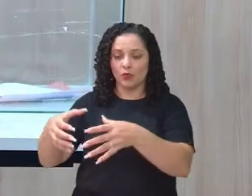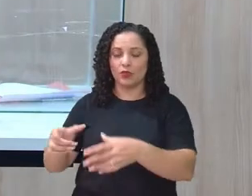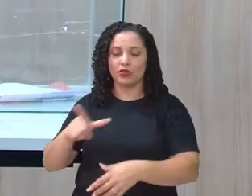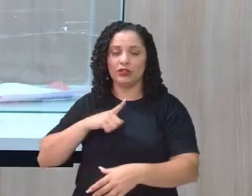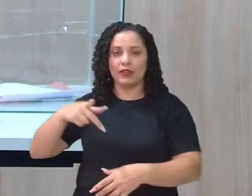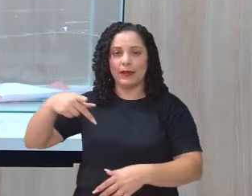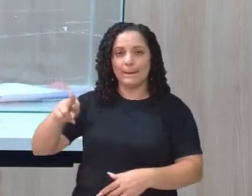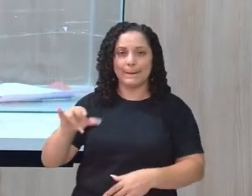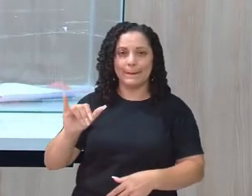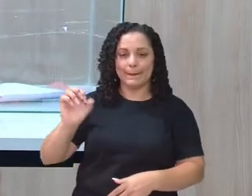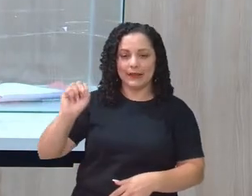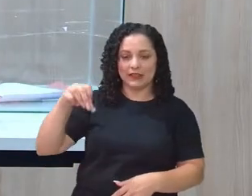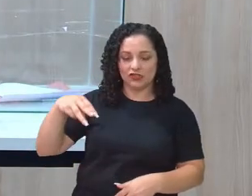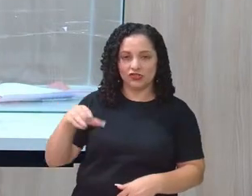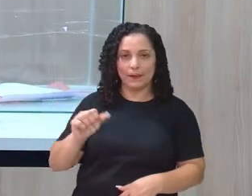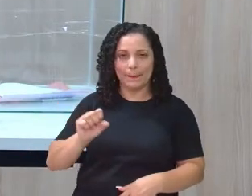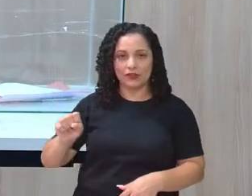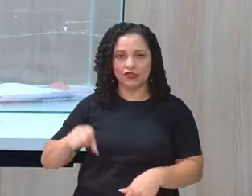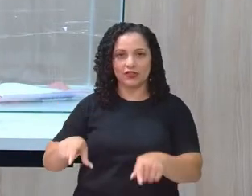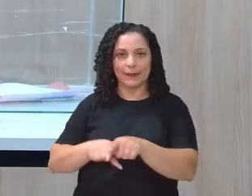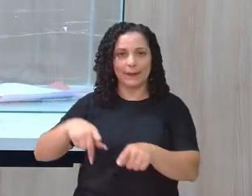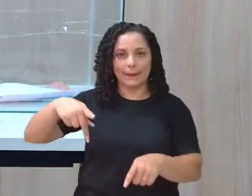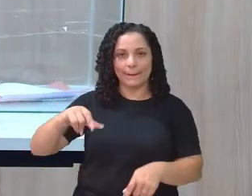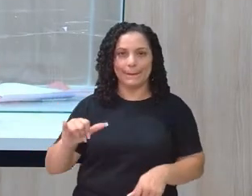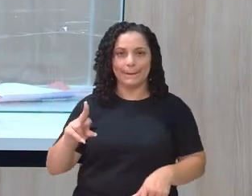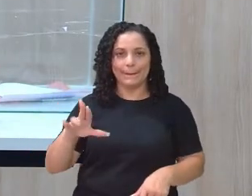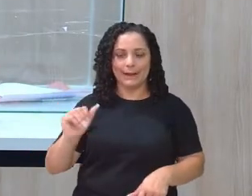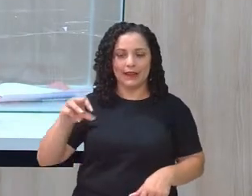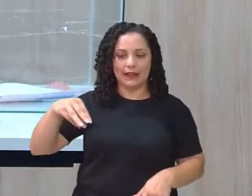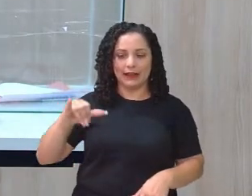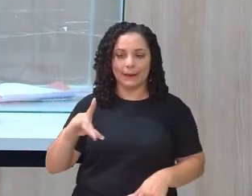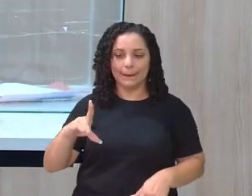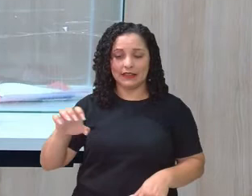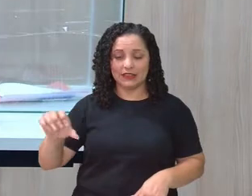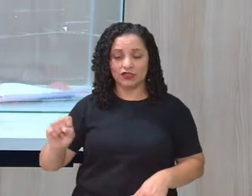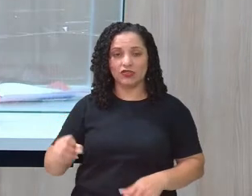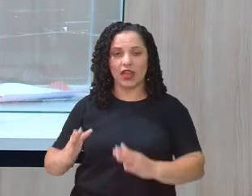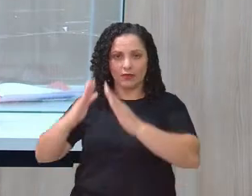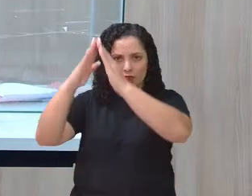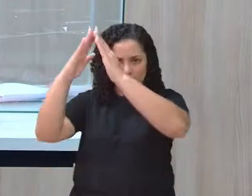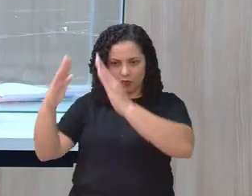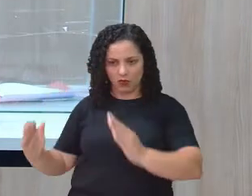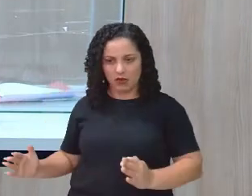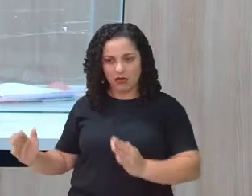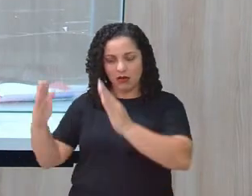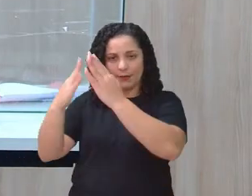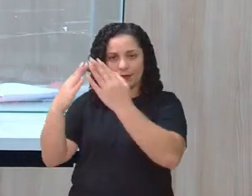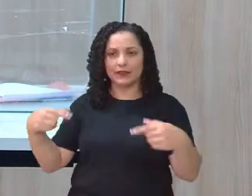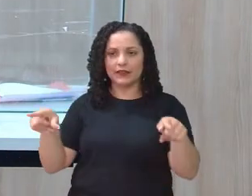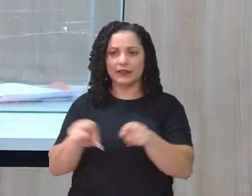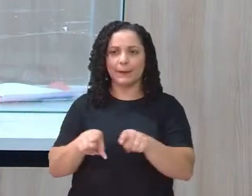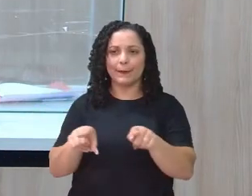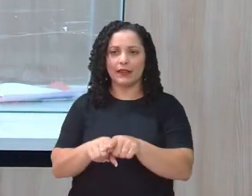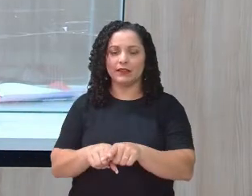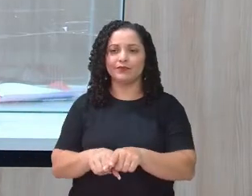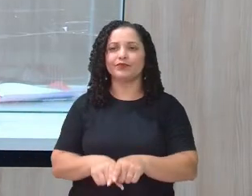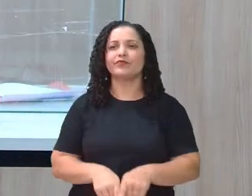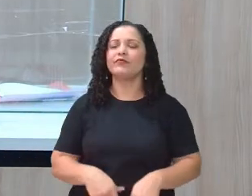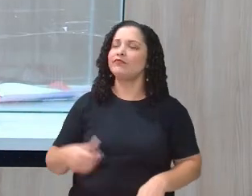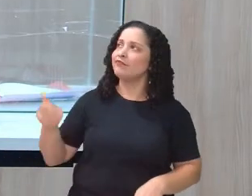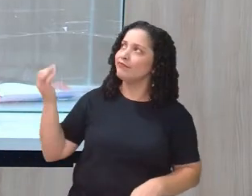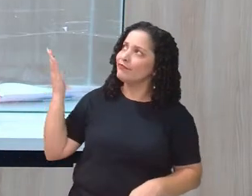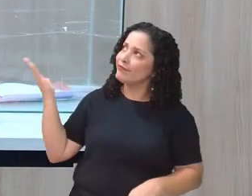pirâmides. Vimos aí os seus elementos principais, que são os vértices, as faces e as arestas.